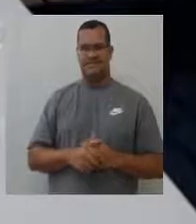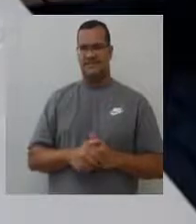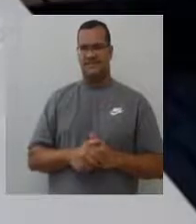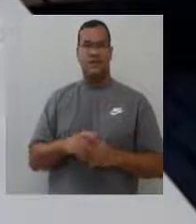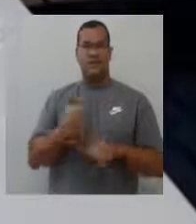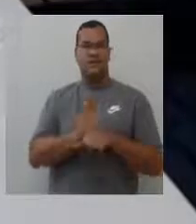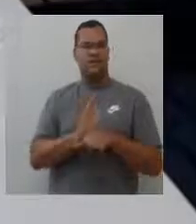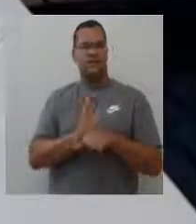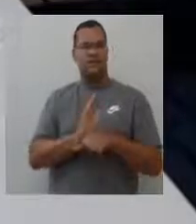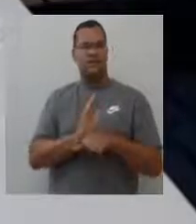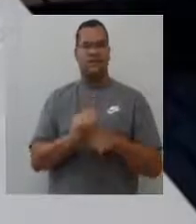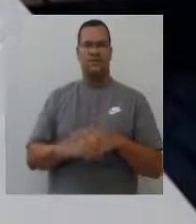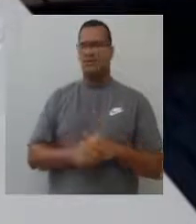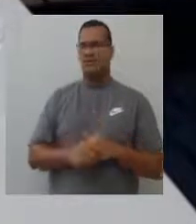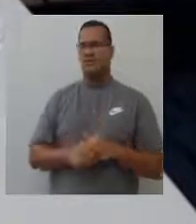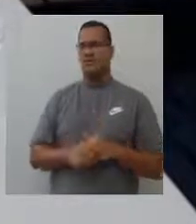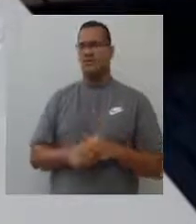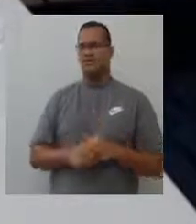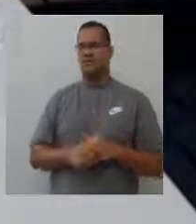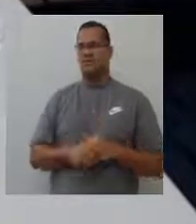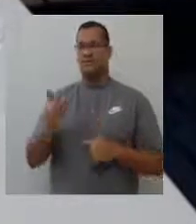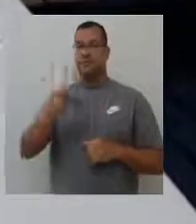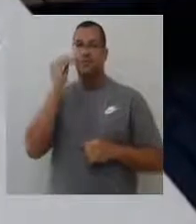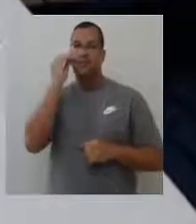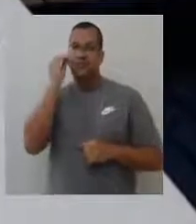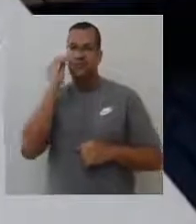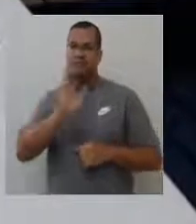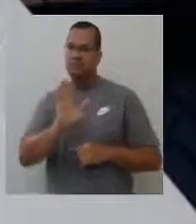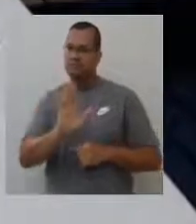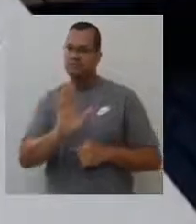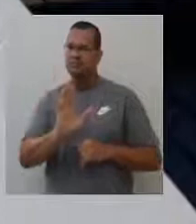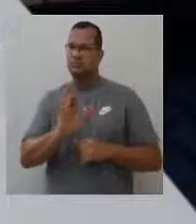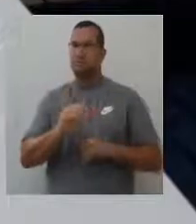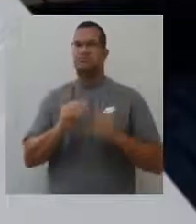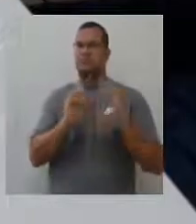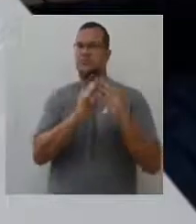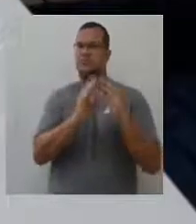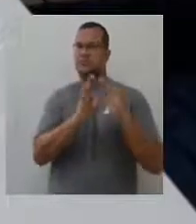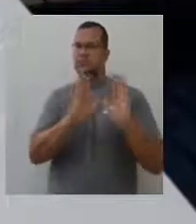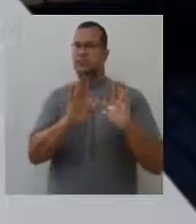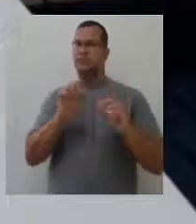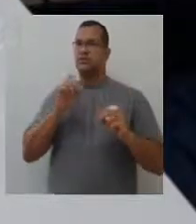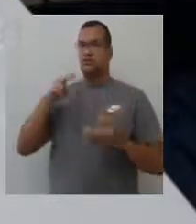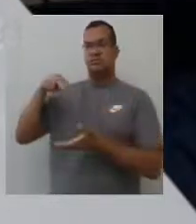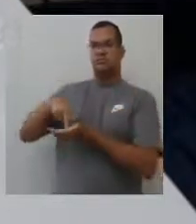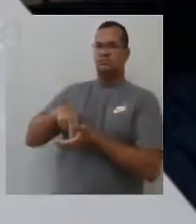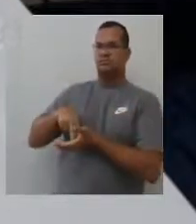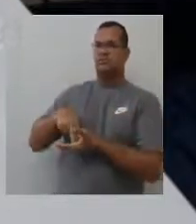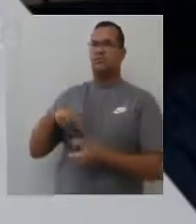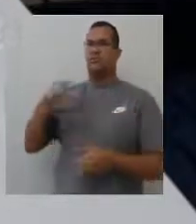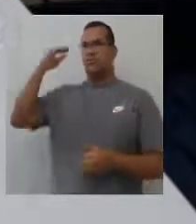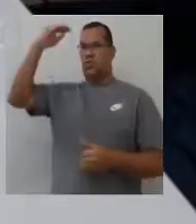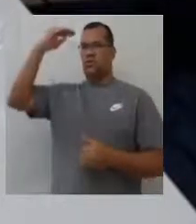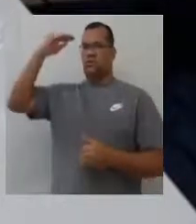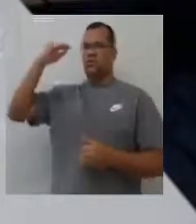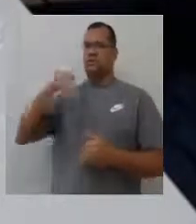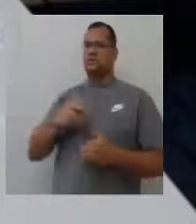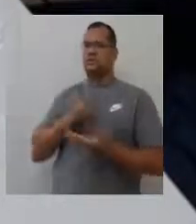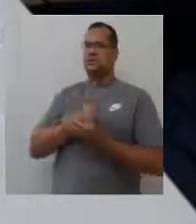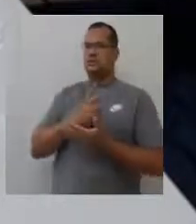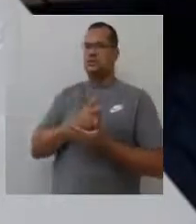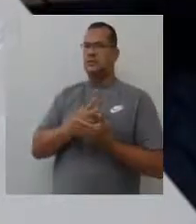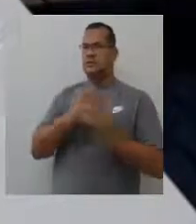Eu quero lembrá-los que não façam esse experimento, tá? Na ausência de um adulto. Sempre tem que ter um adulto em